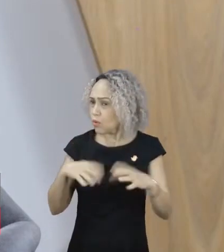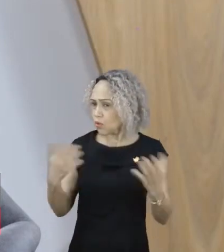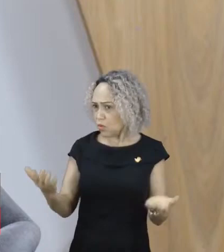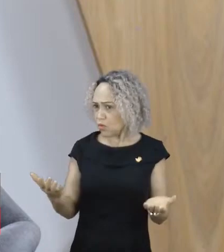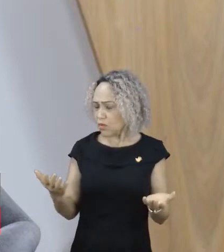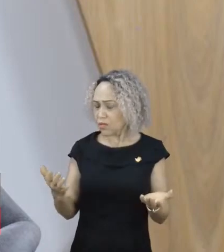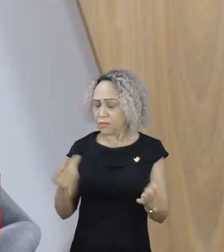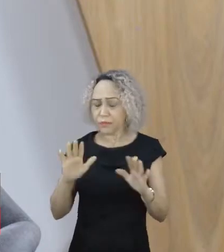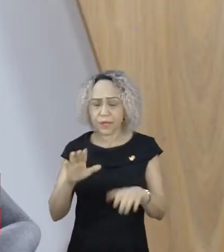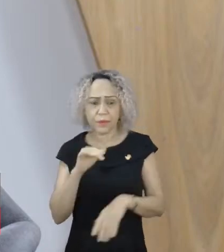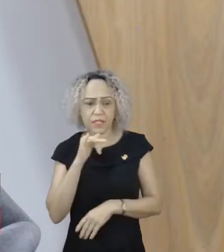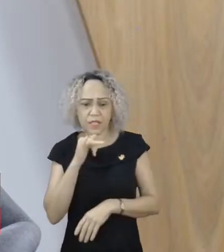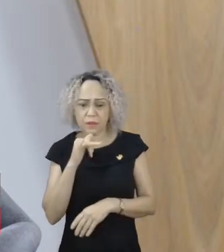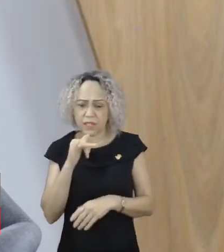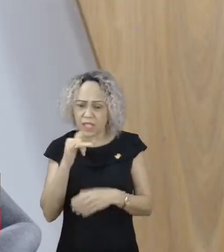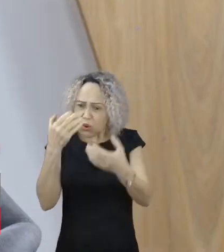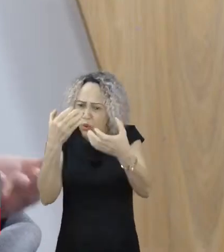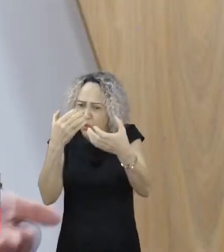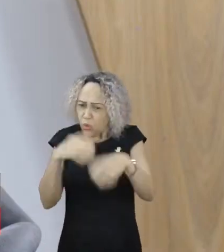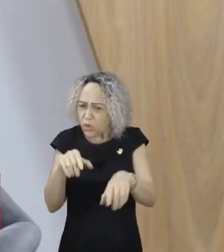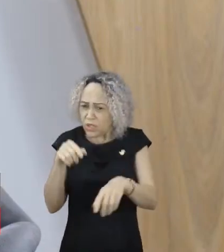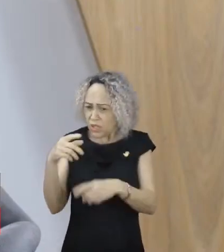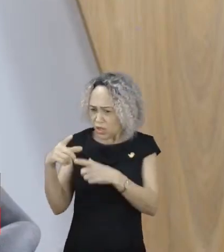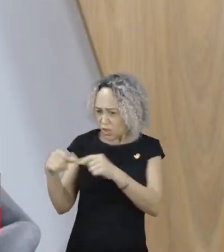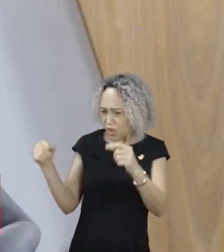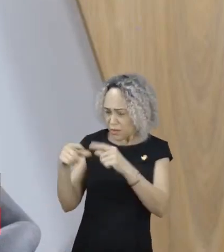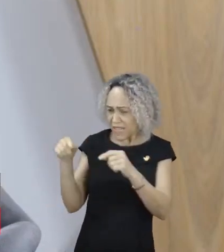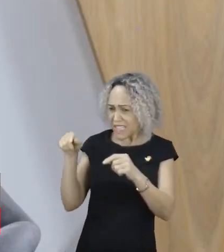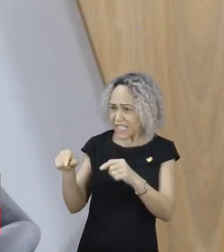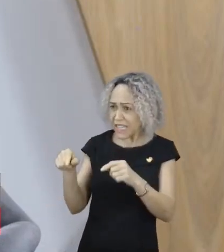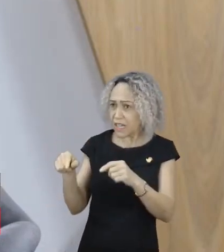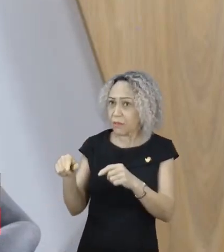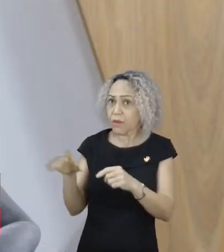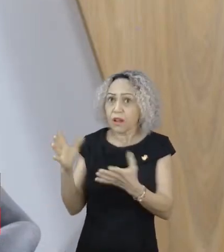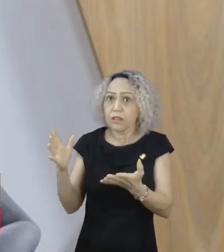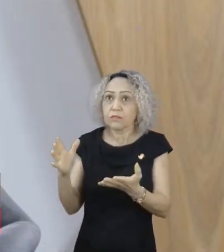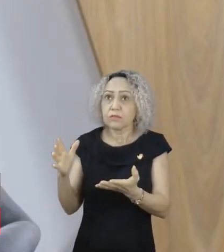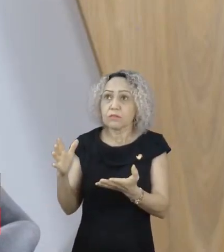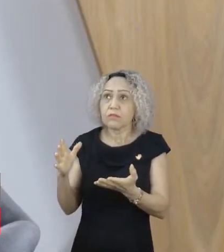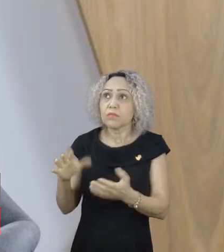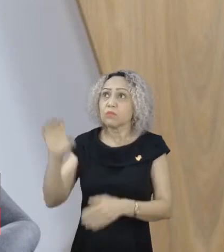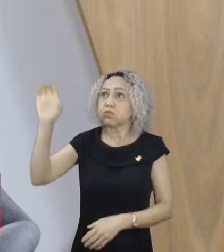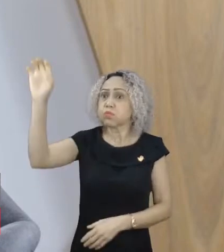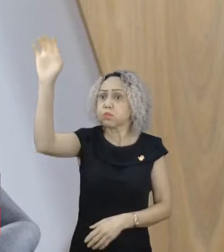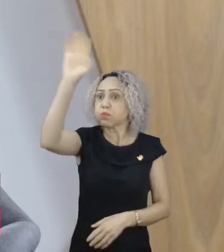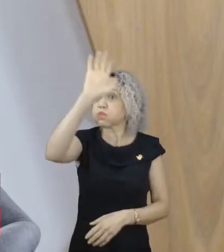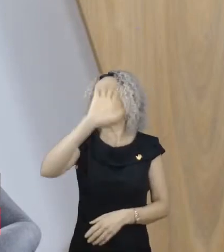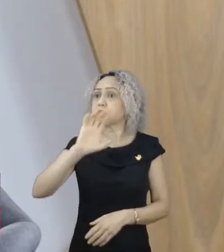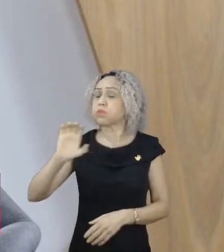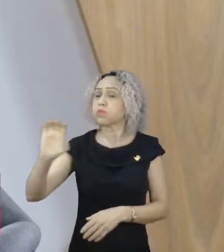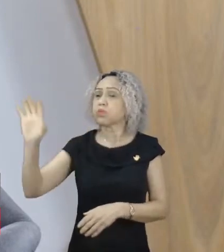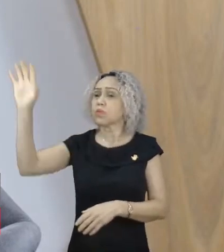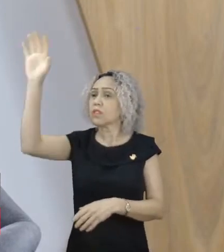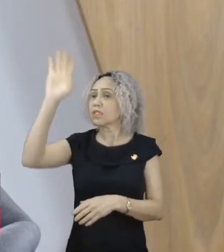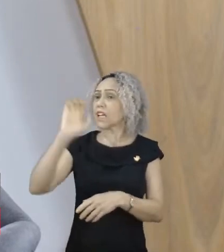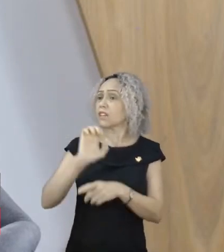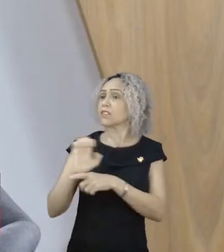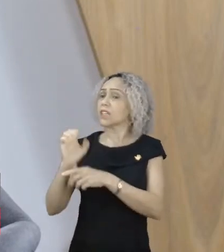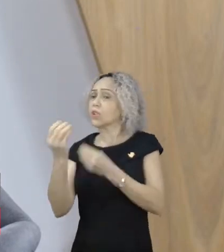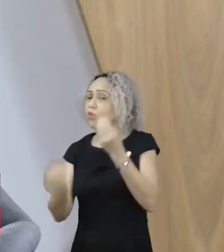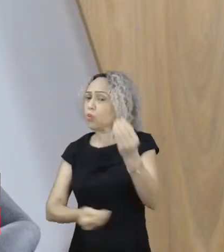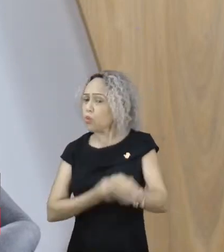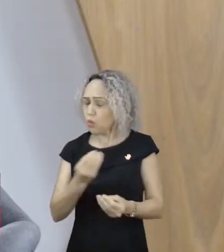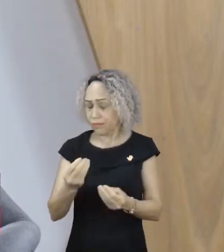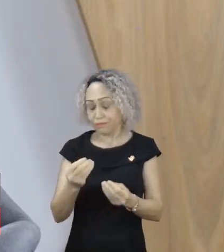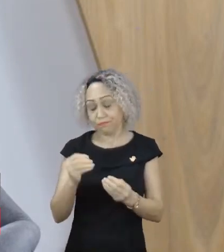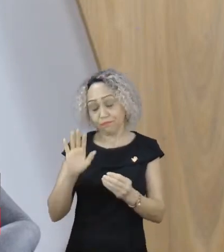não vai conseguir ter uma grande representatividade da sociedade brasileira nos concursos. Então, a gente juntou essas duas questões, a